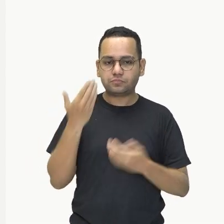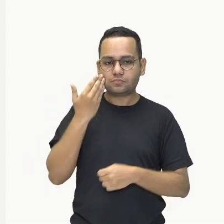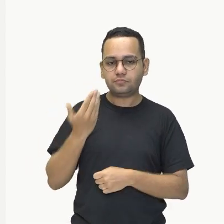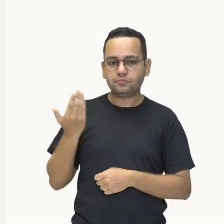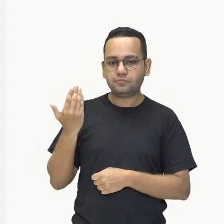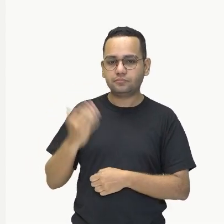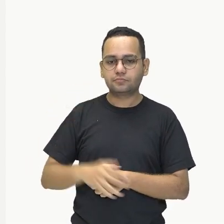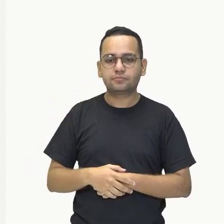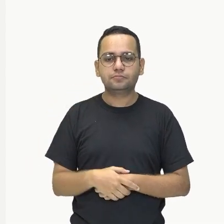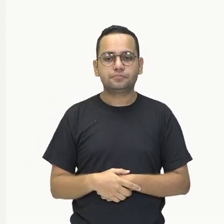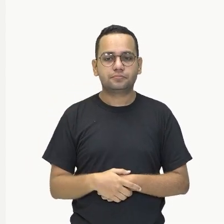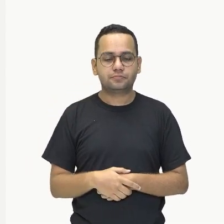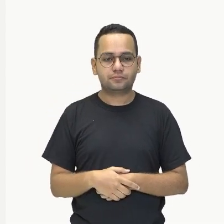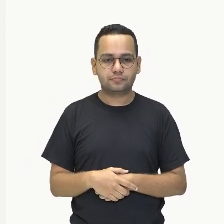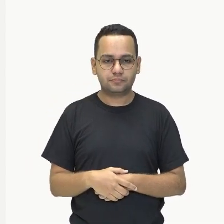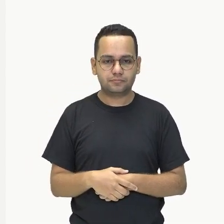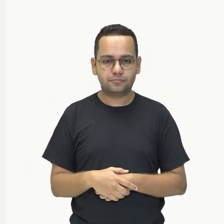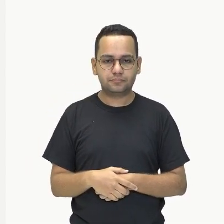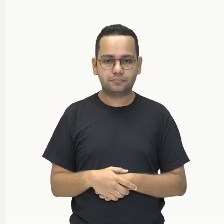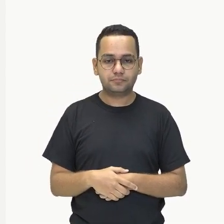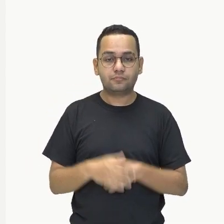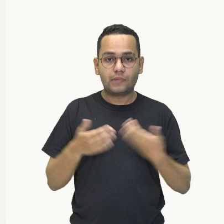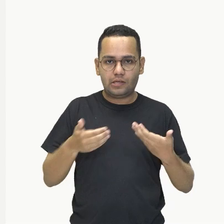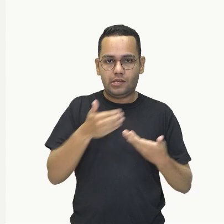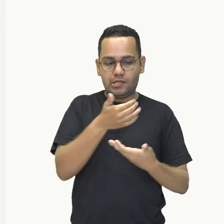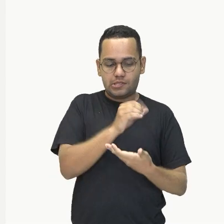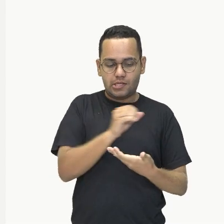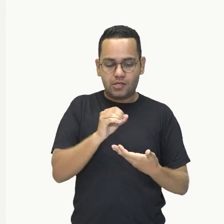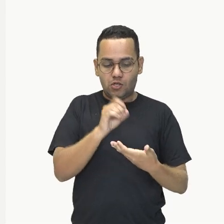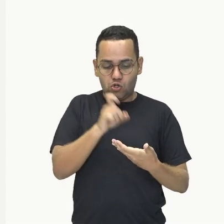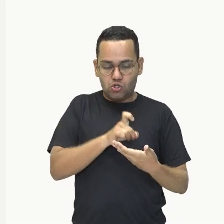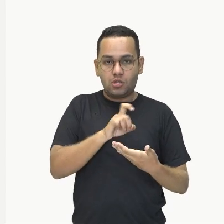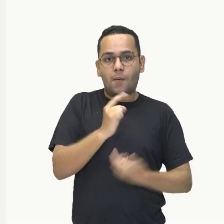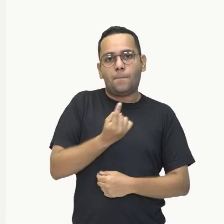100x, que é o nosso primeiro aqui.